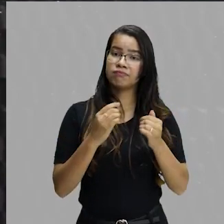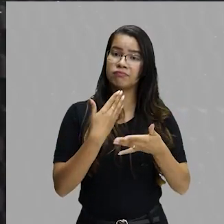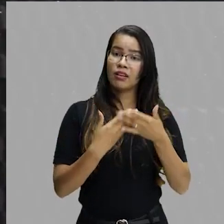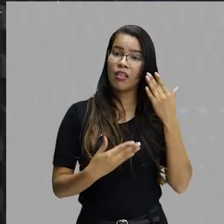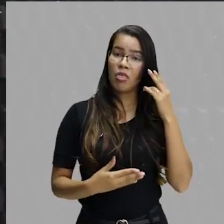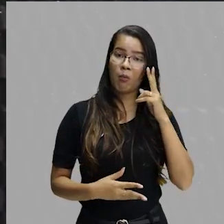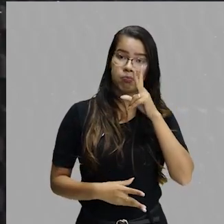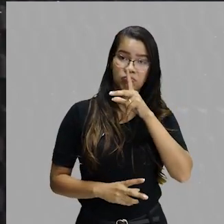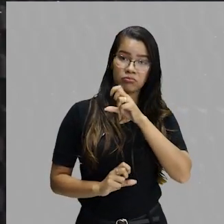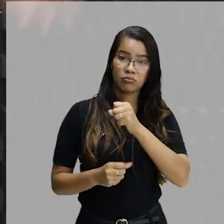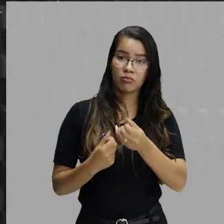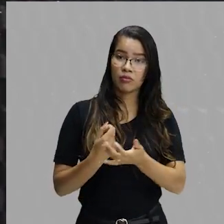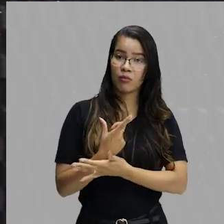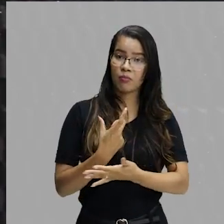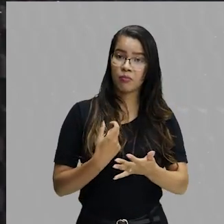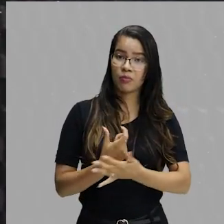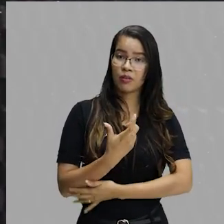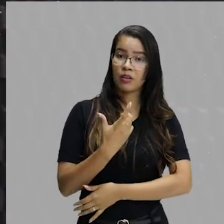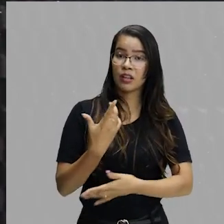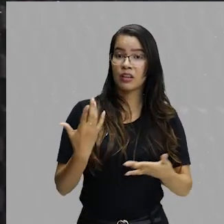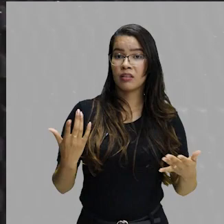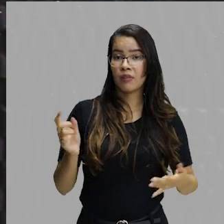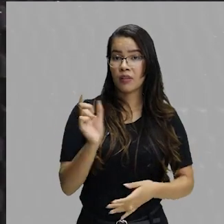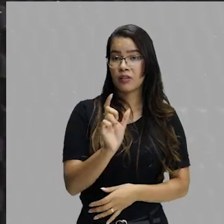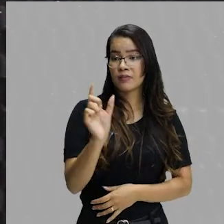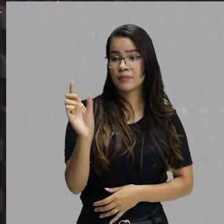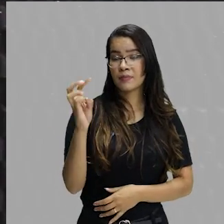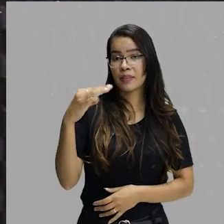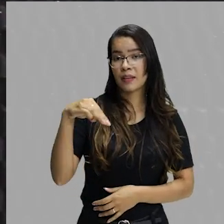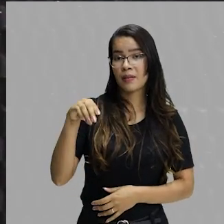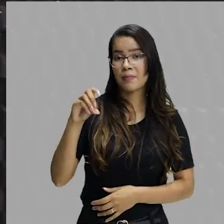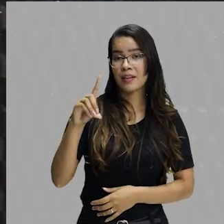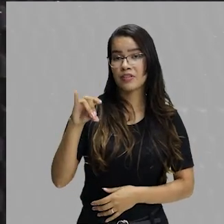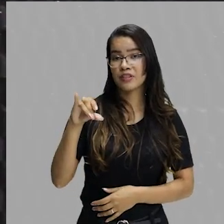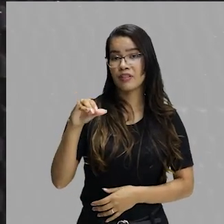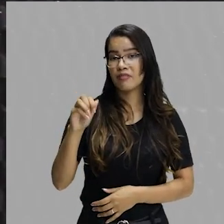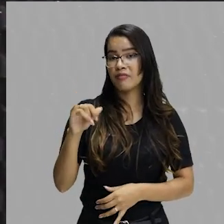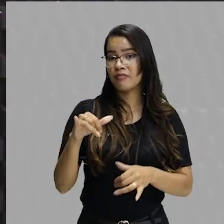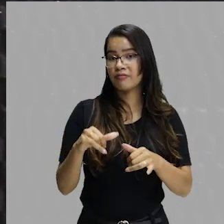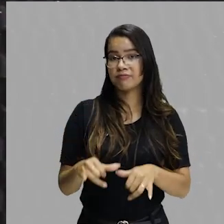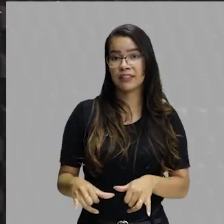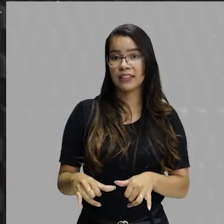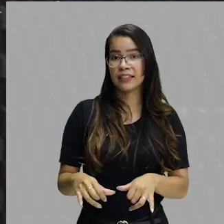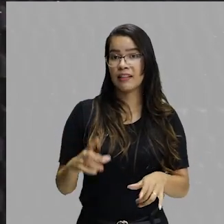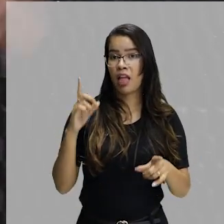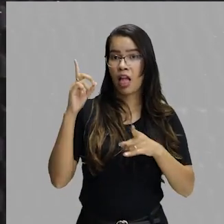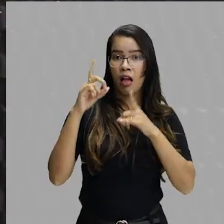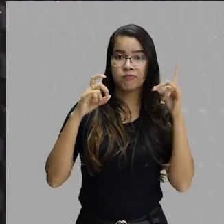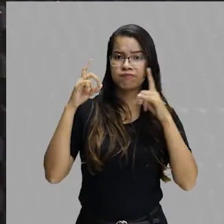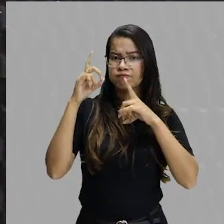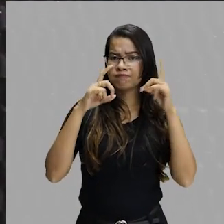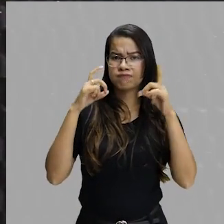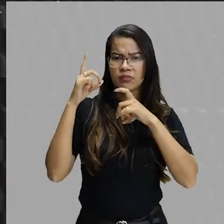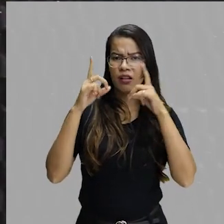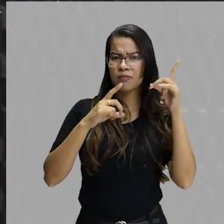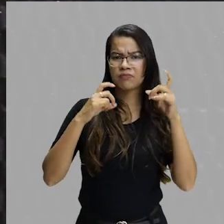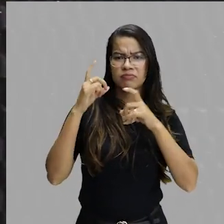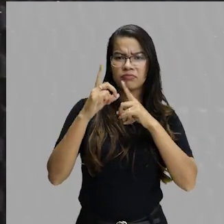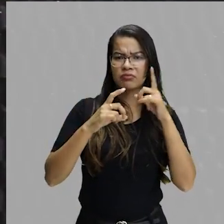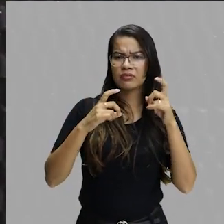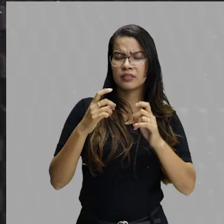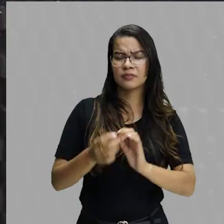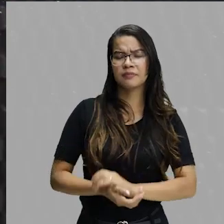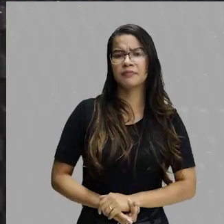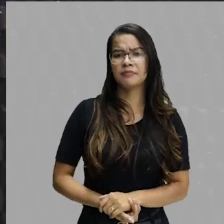A classe média ela fica extremamente desesperada. A classe média italiana, a classe média alemã, ela